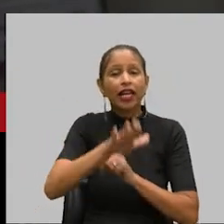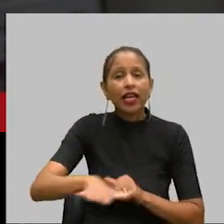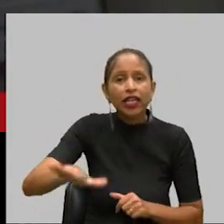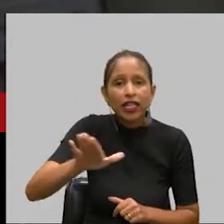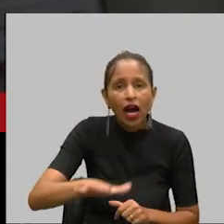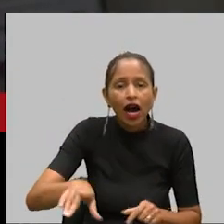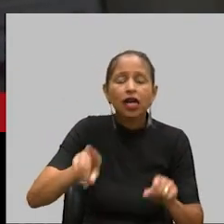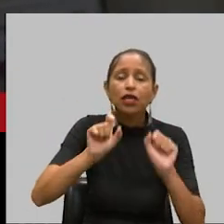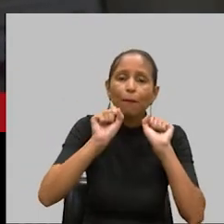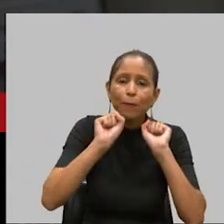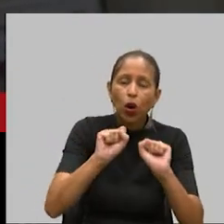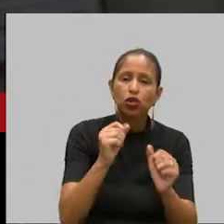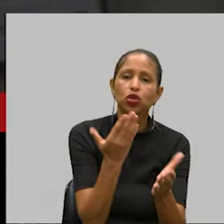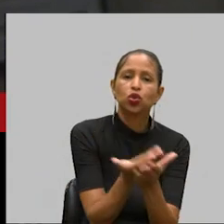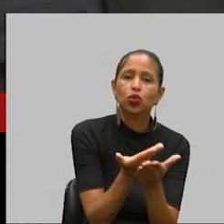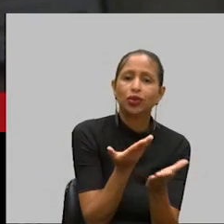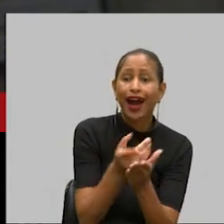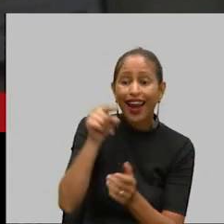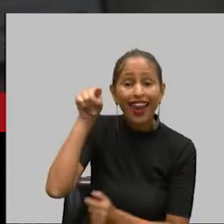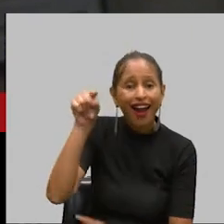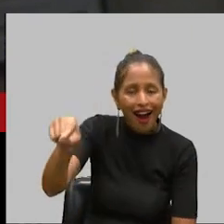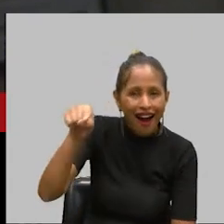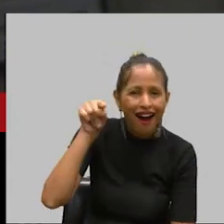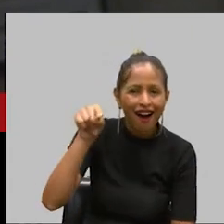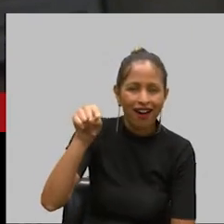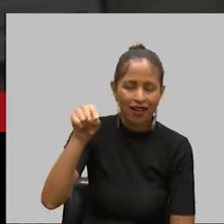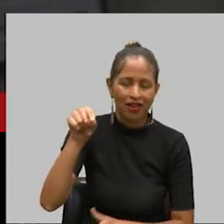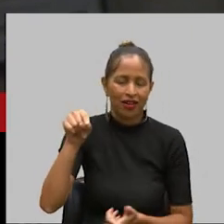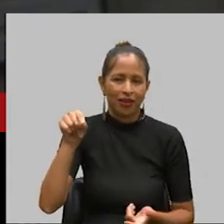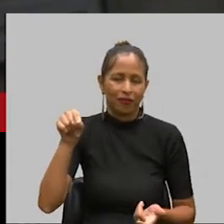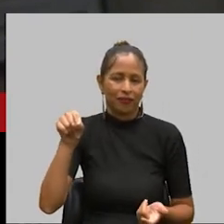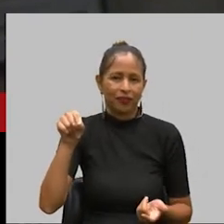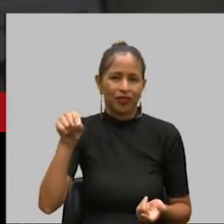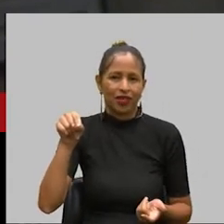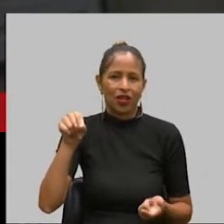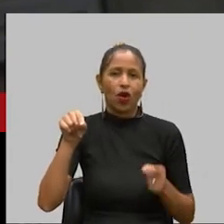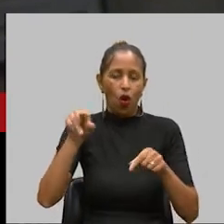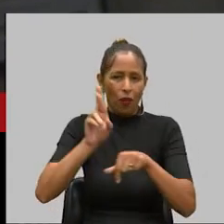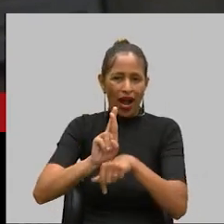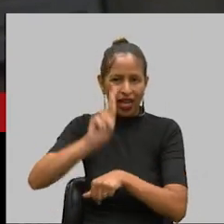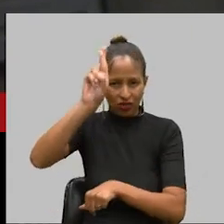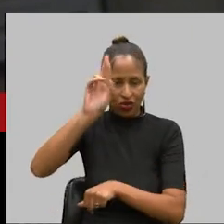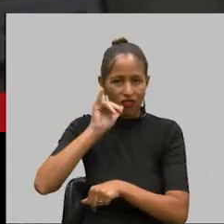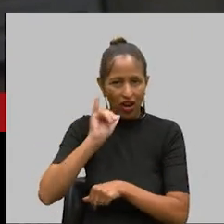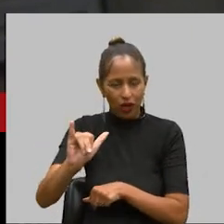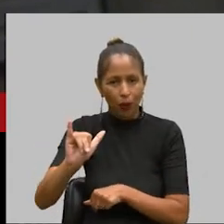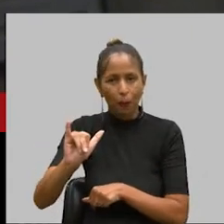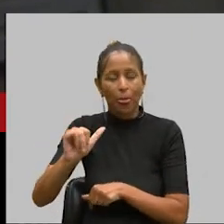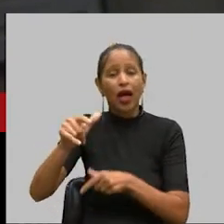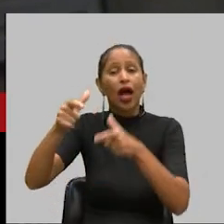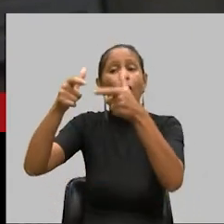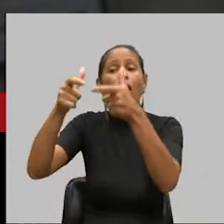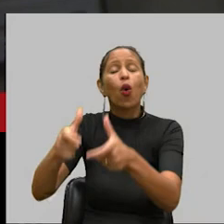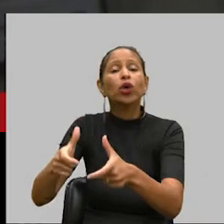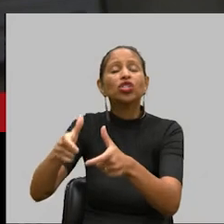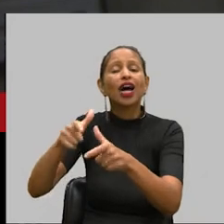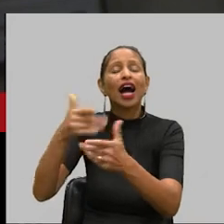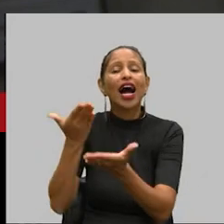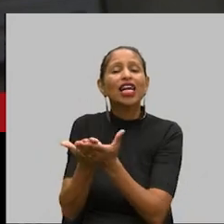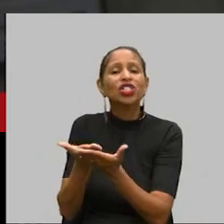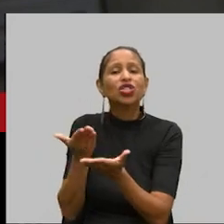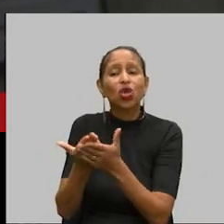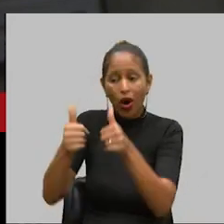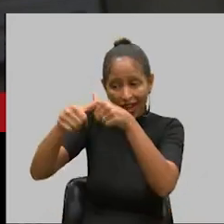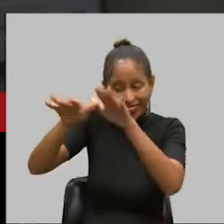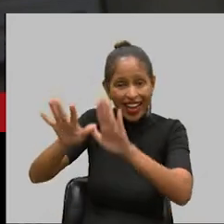podendo estudar nas escolas lá Como disse o o reitor da Universidade quer dizer é o campo em que a escola está